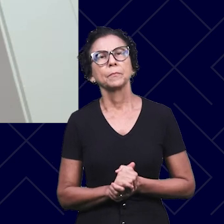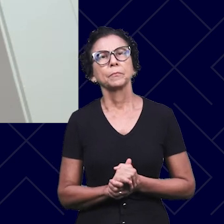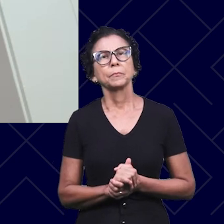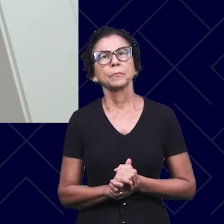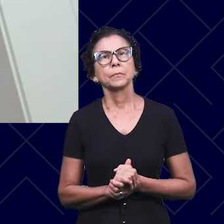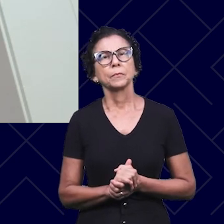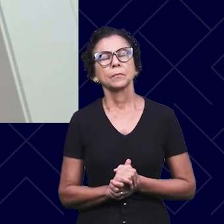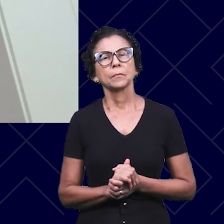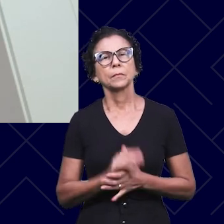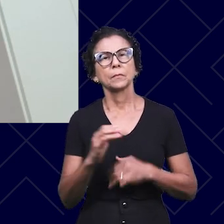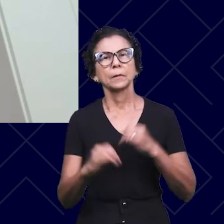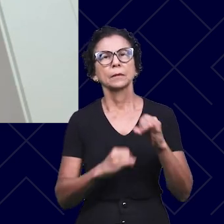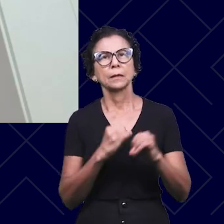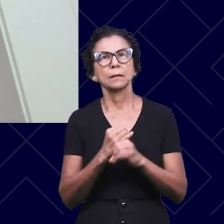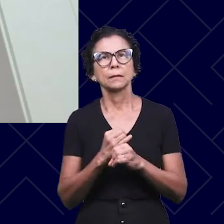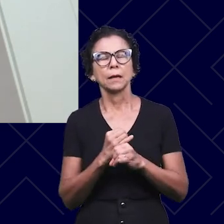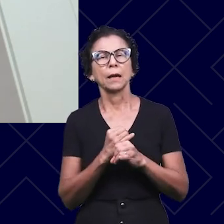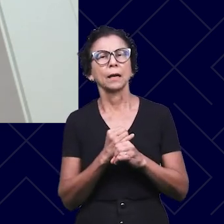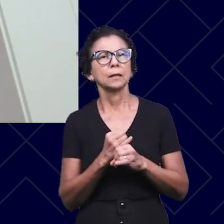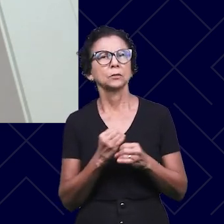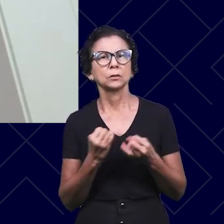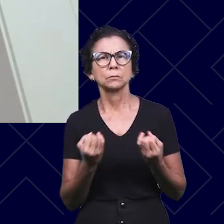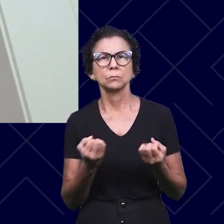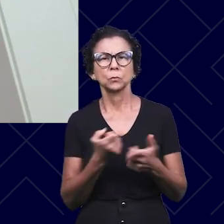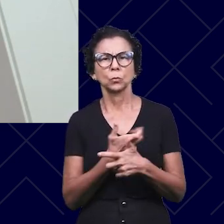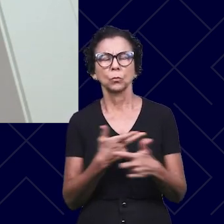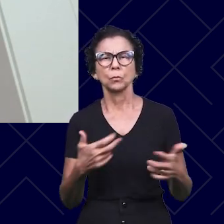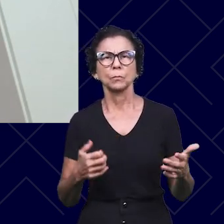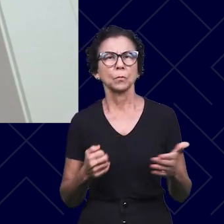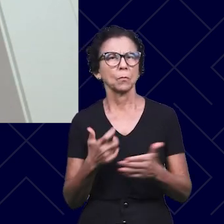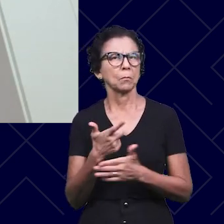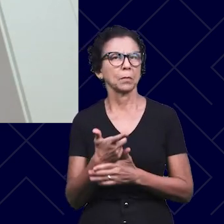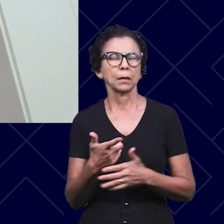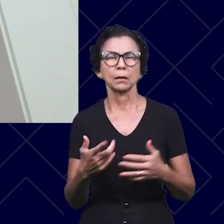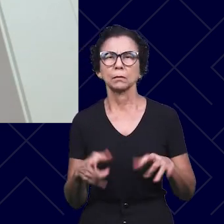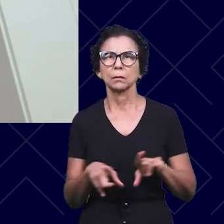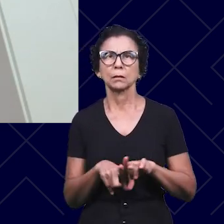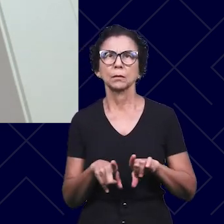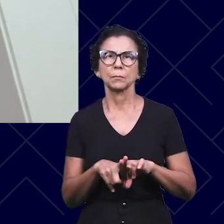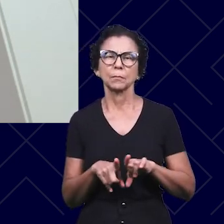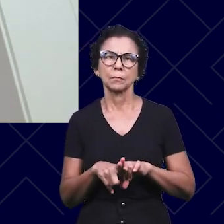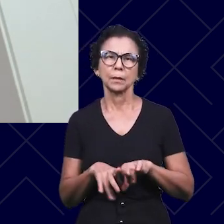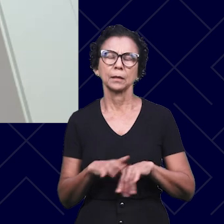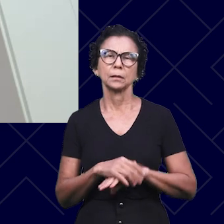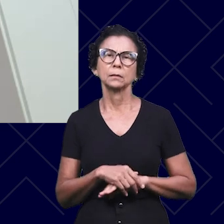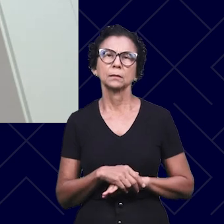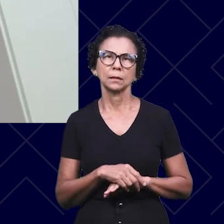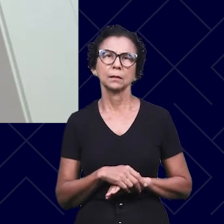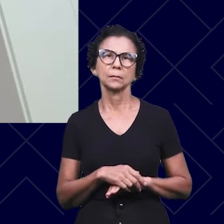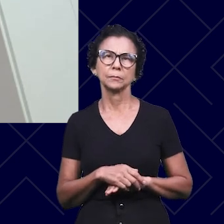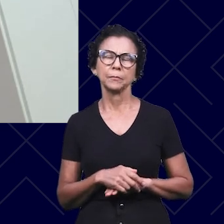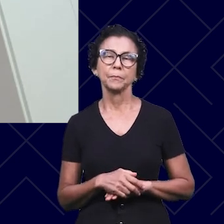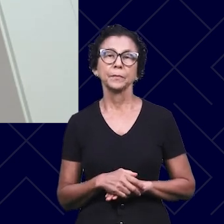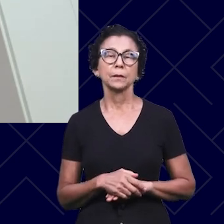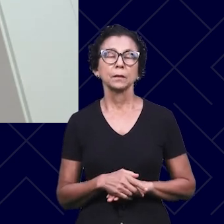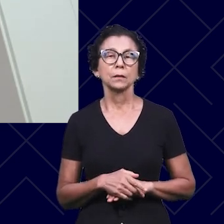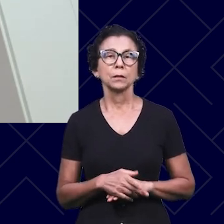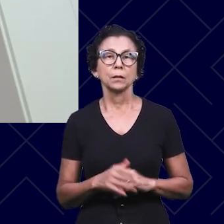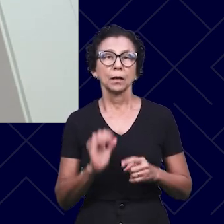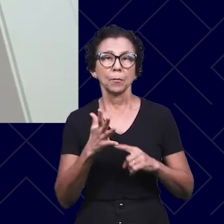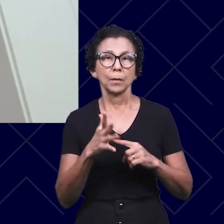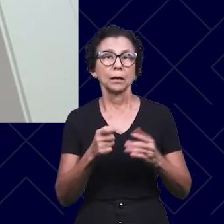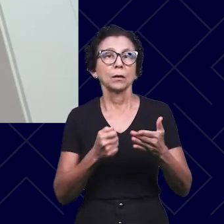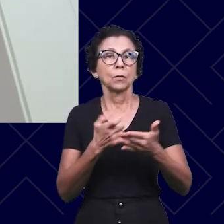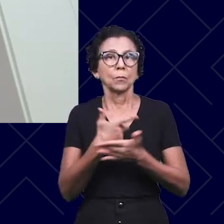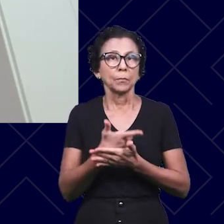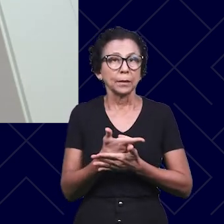Já começasse a trabalhar. Então eu comprei tanto a parte de hardware como também de software, né, que veio junto para que eu tivesse um ganho maior.